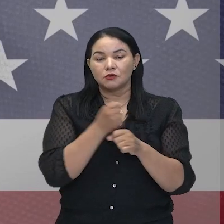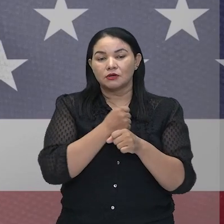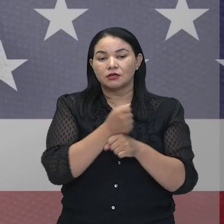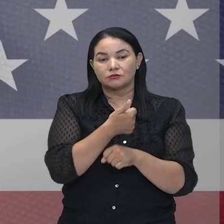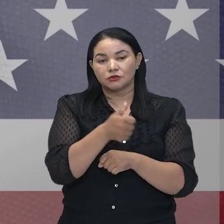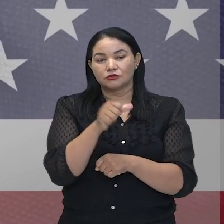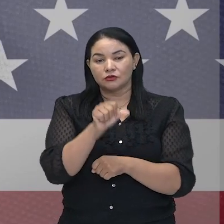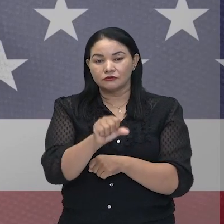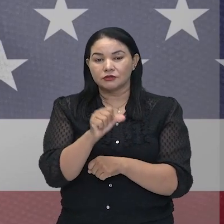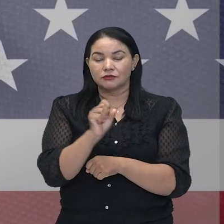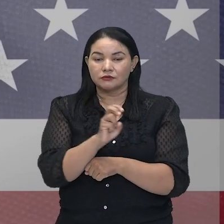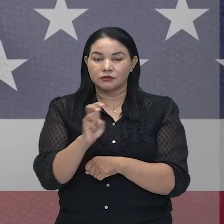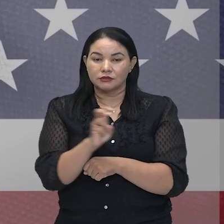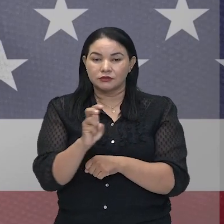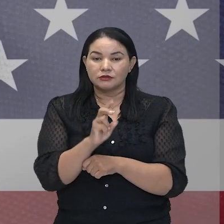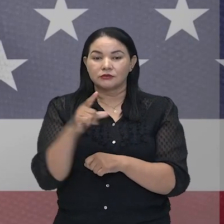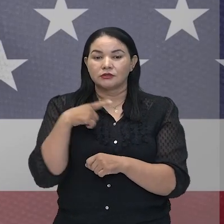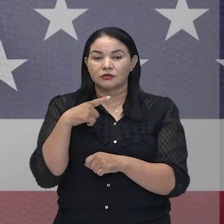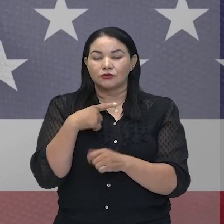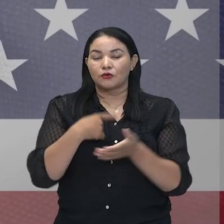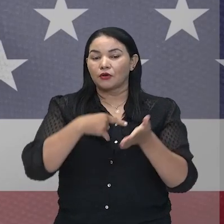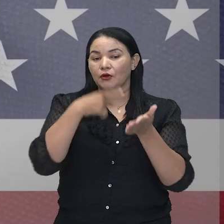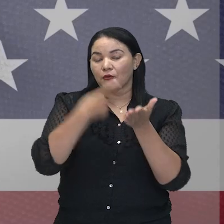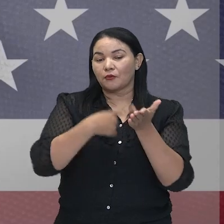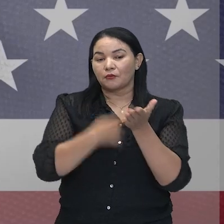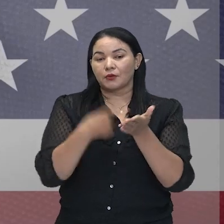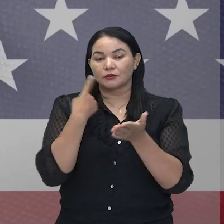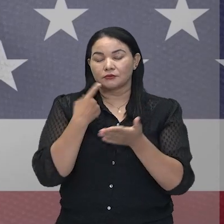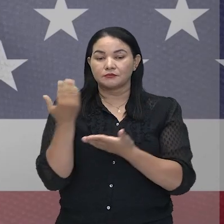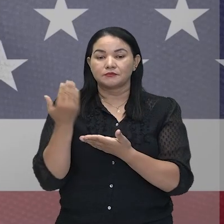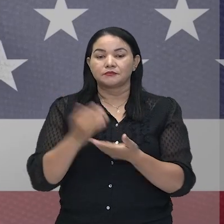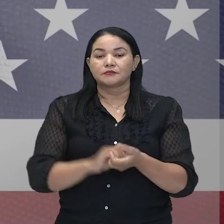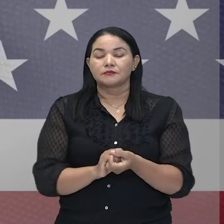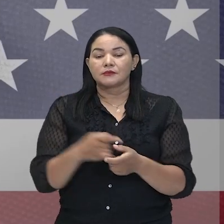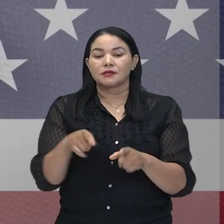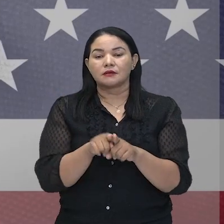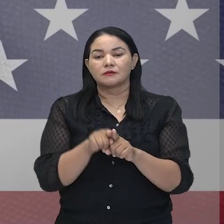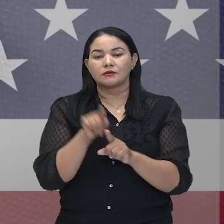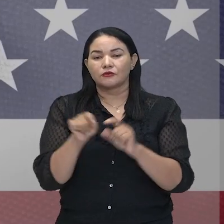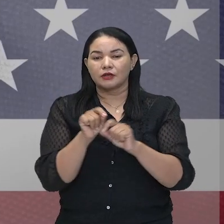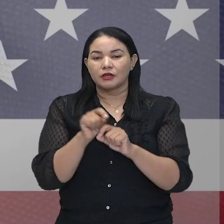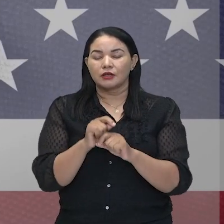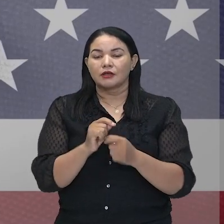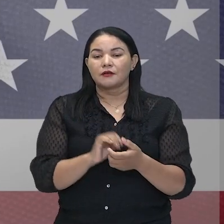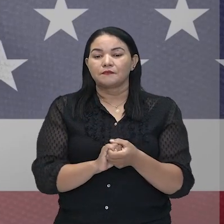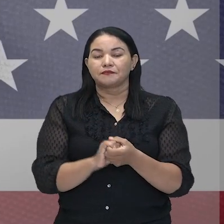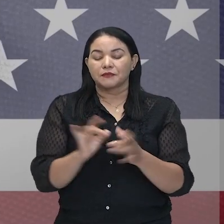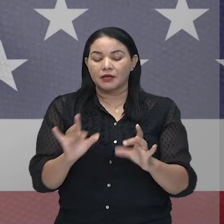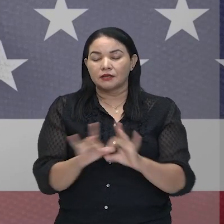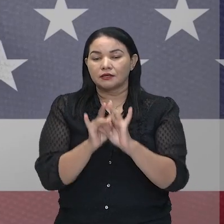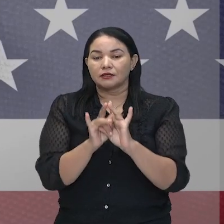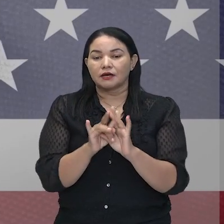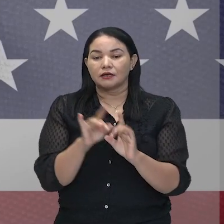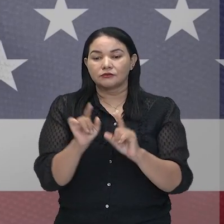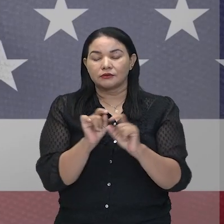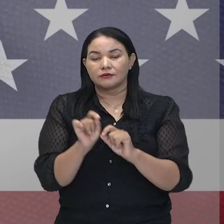nós temos então ali o Pacto de Varsóvia, que é então ali, né, a mesma coisa, muito mais ligada agora para a